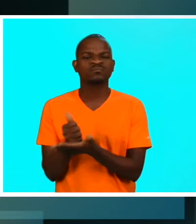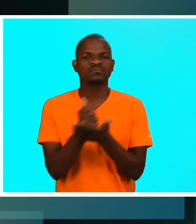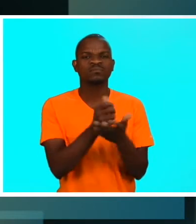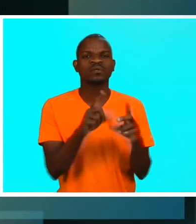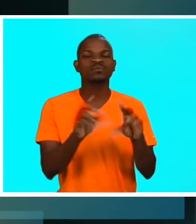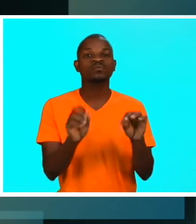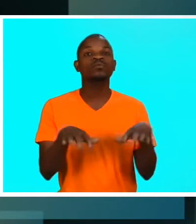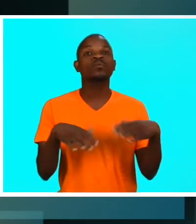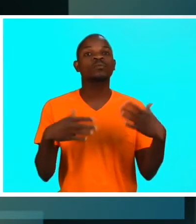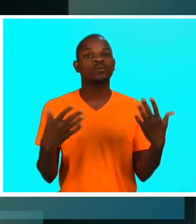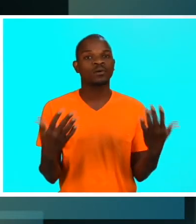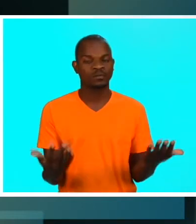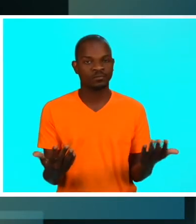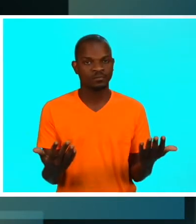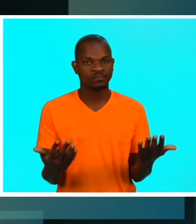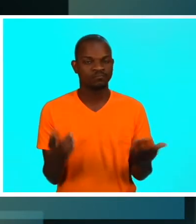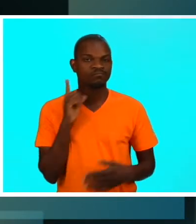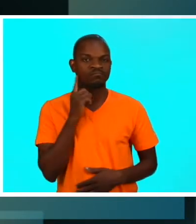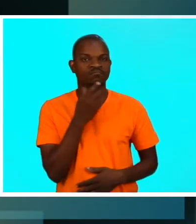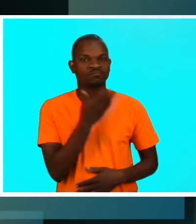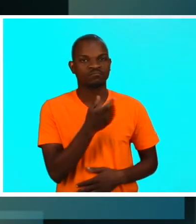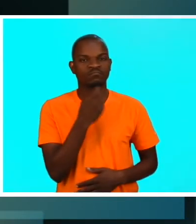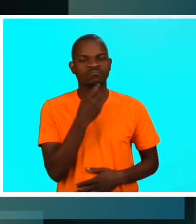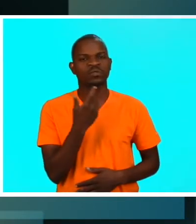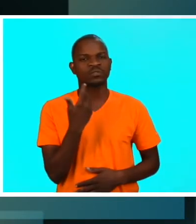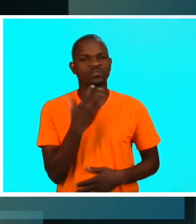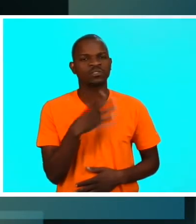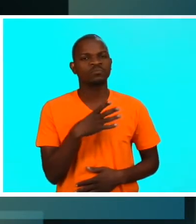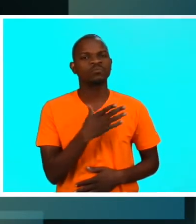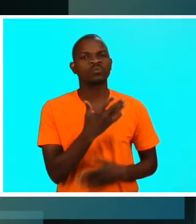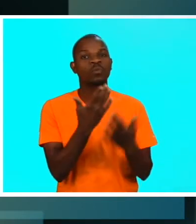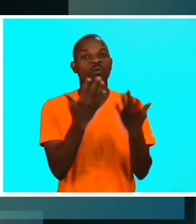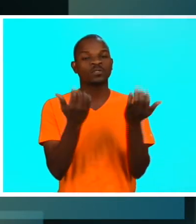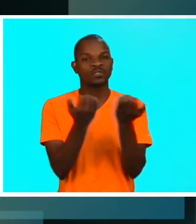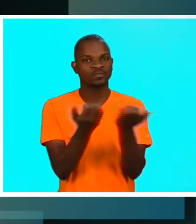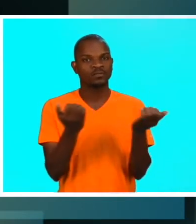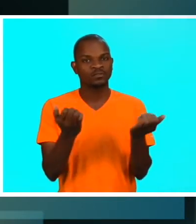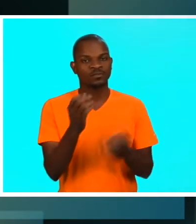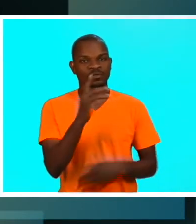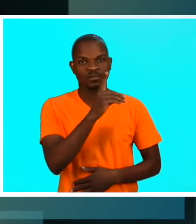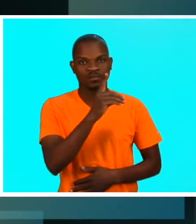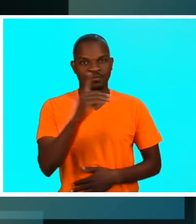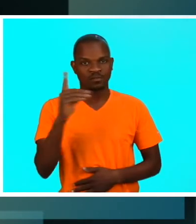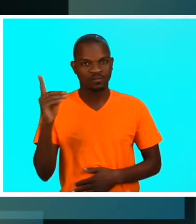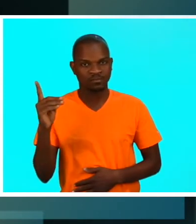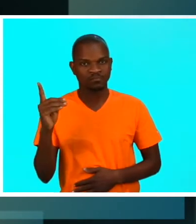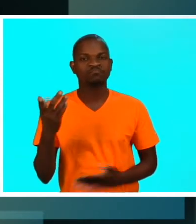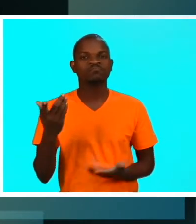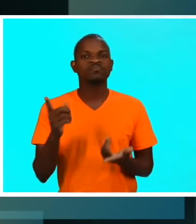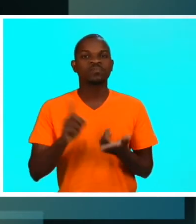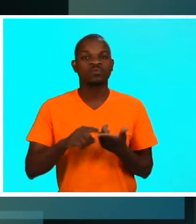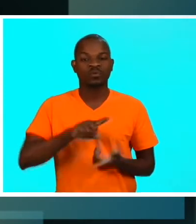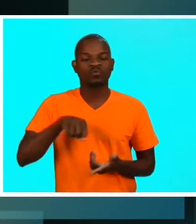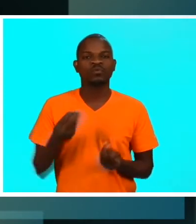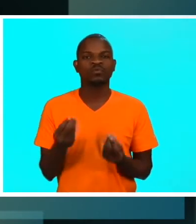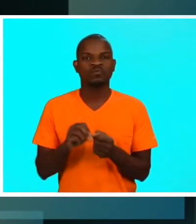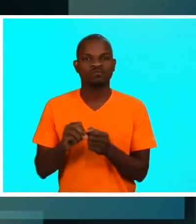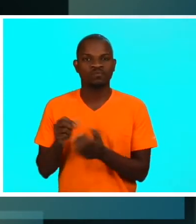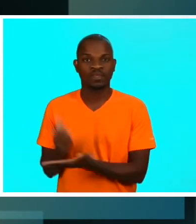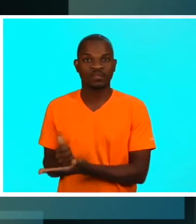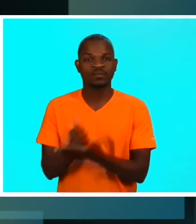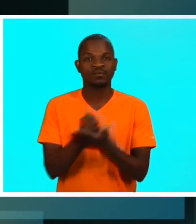apoio tem desenvolvido? Temos um grande número de crianças com deficiências múltiplas. Então, nós